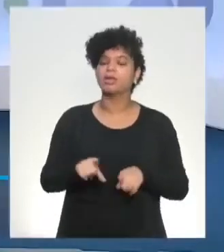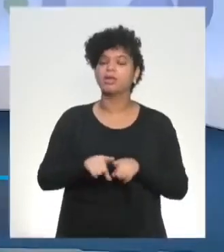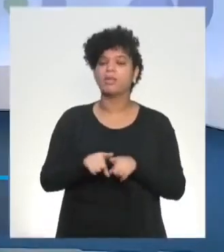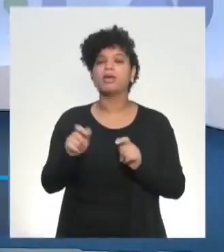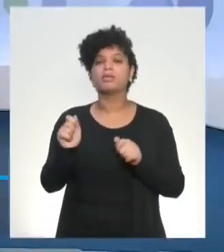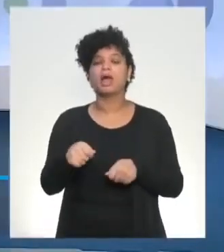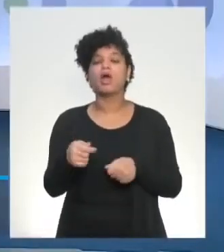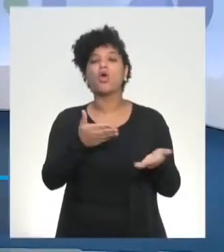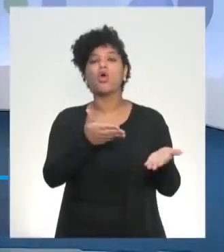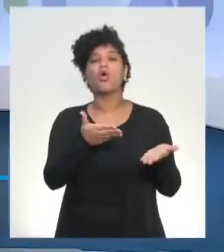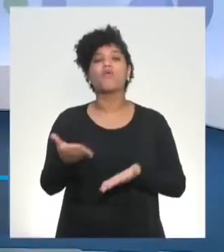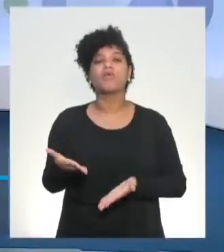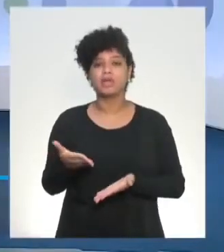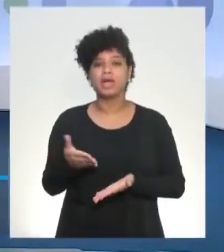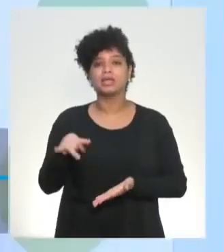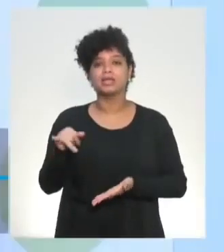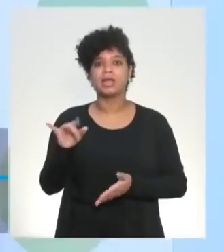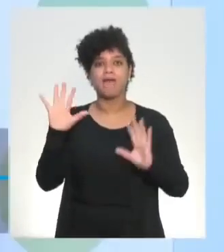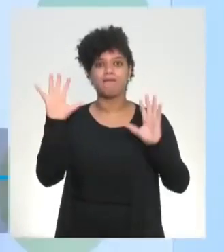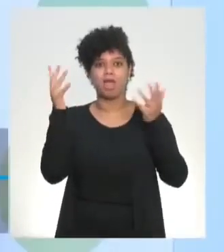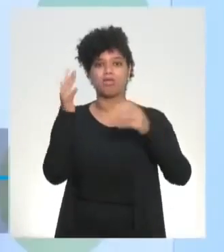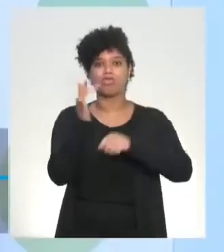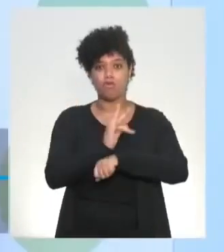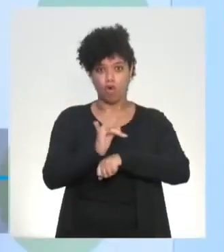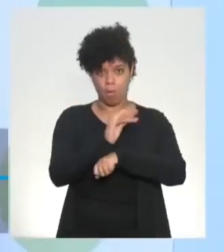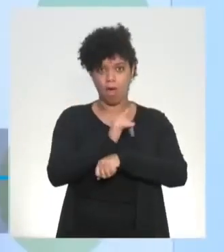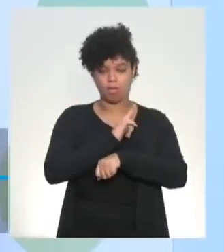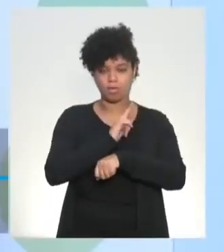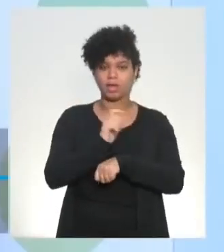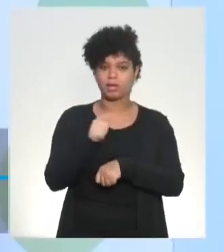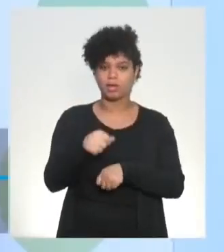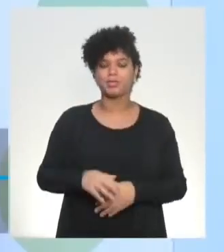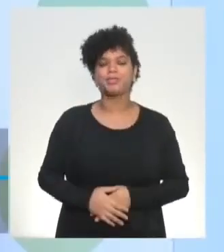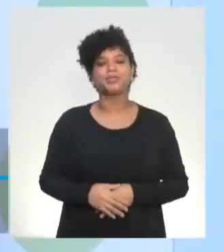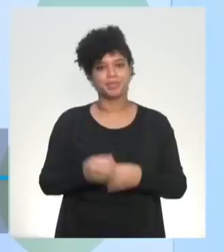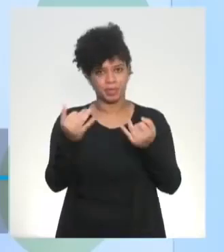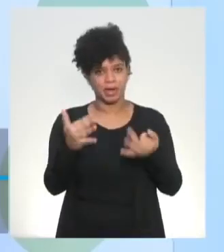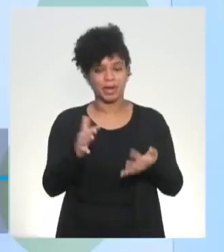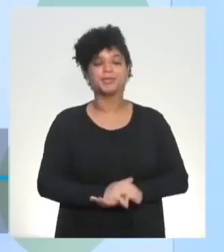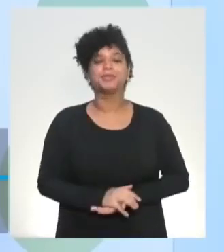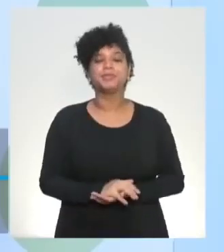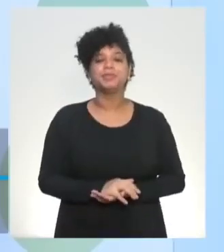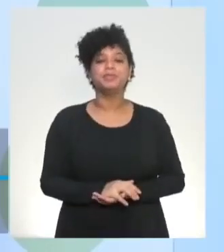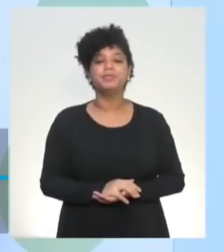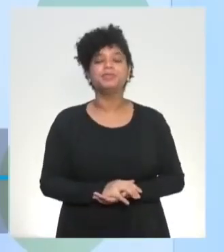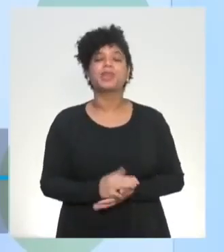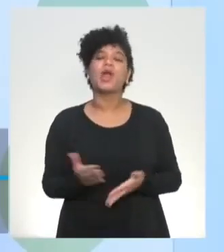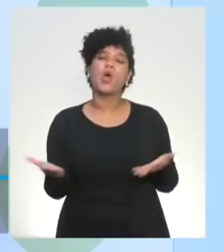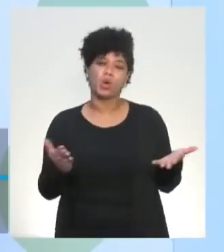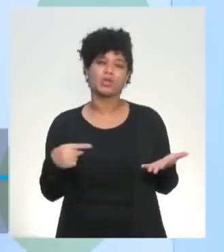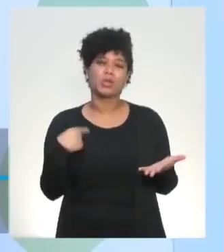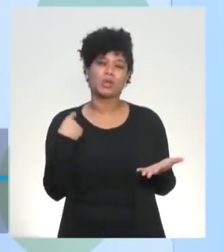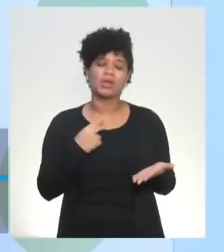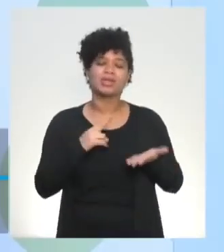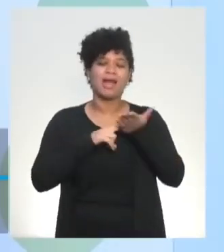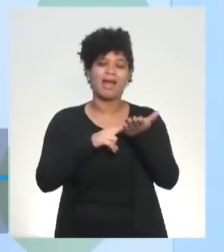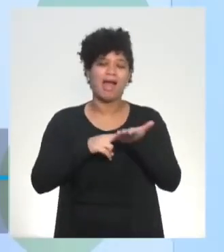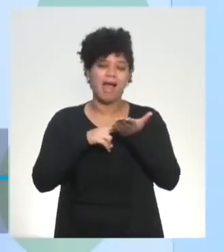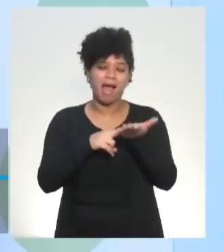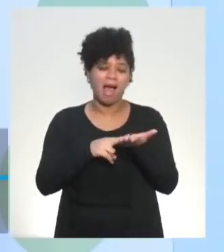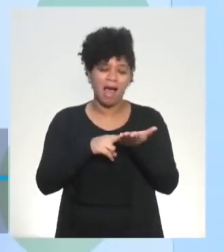bem. Então, necessariamente, a carta não é algo que a gente tem usado com